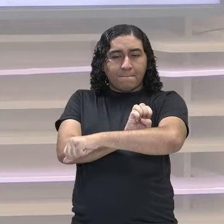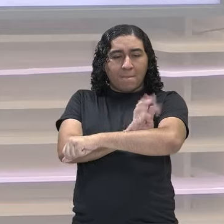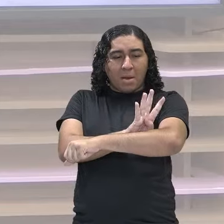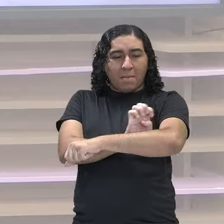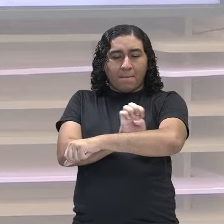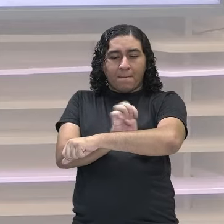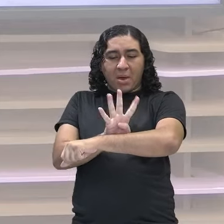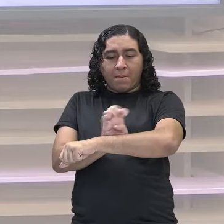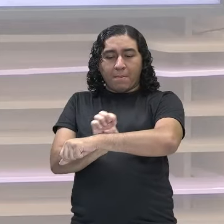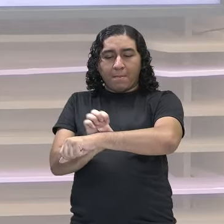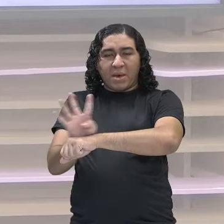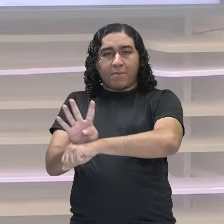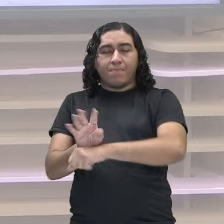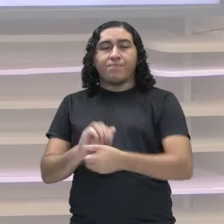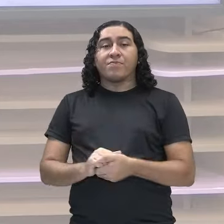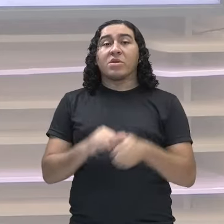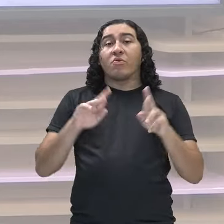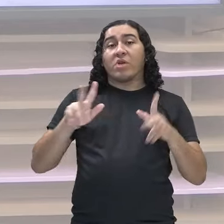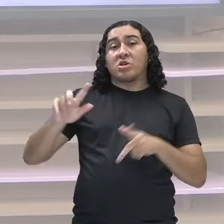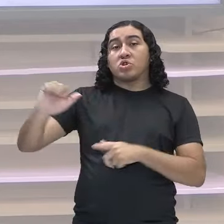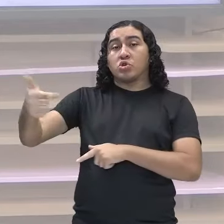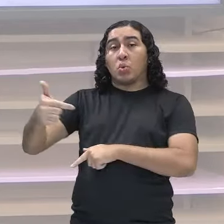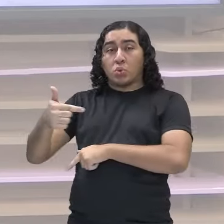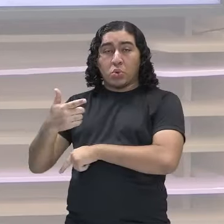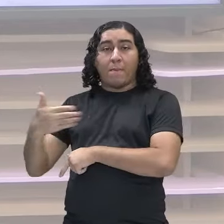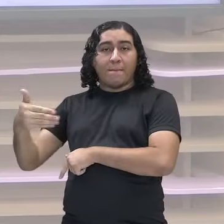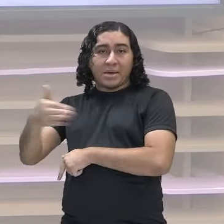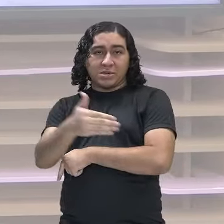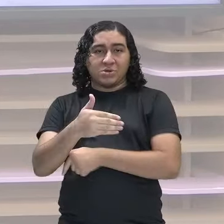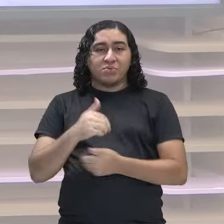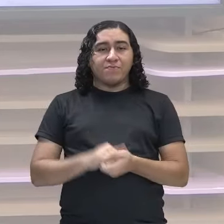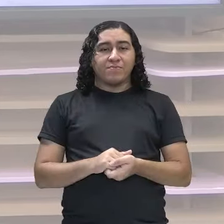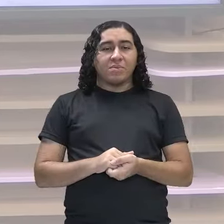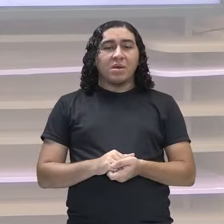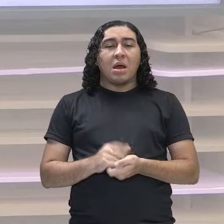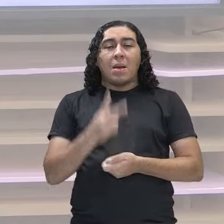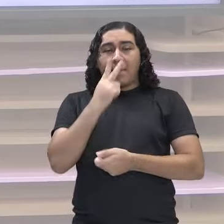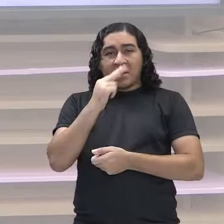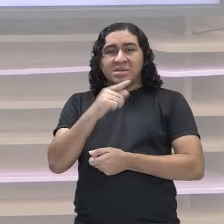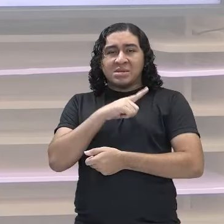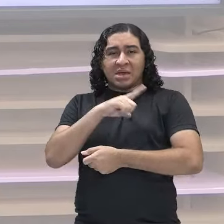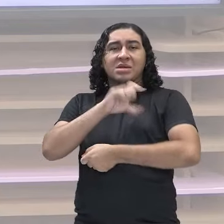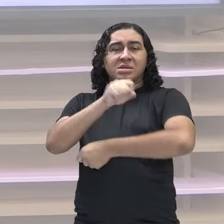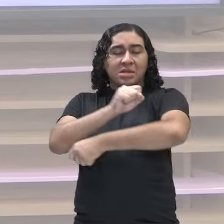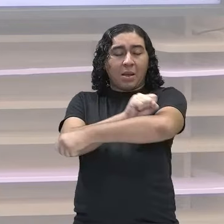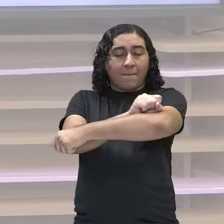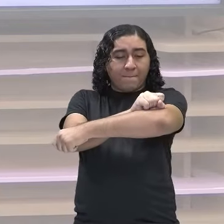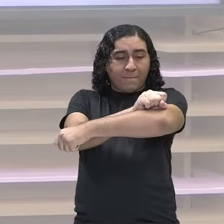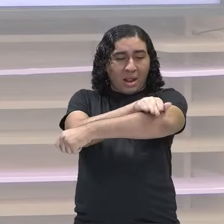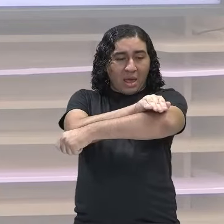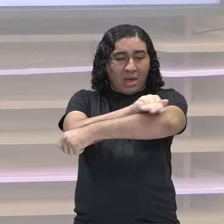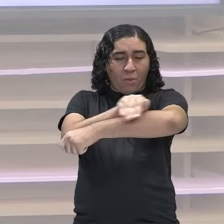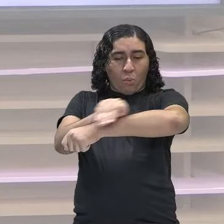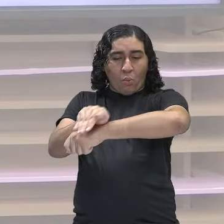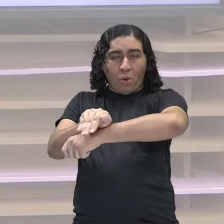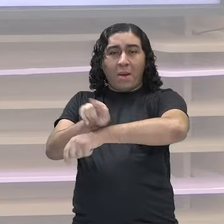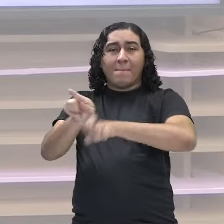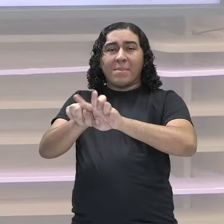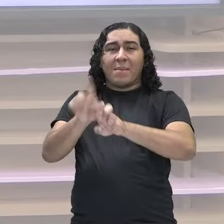gente conhece ali em outras espécies, né? Ela tem uma espécie de placa um pouco pontiaguda assim nas suas